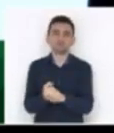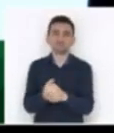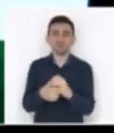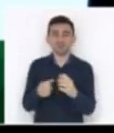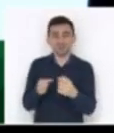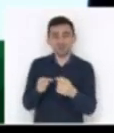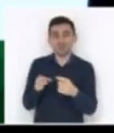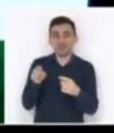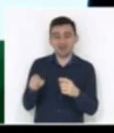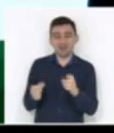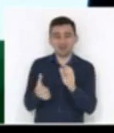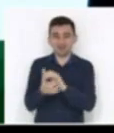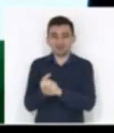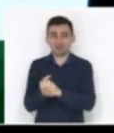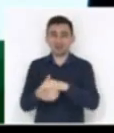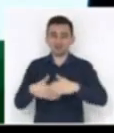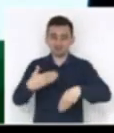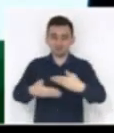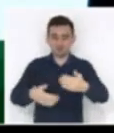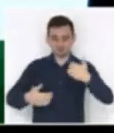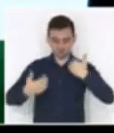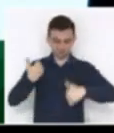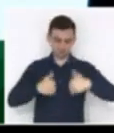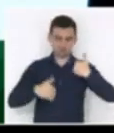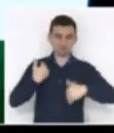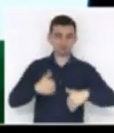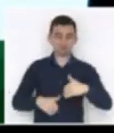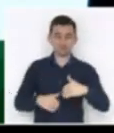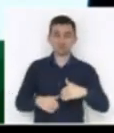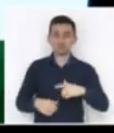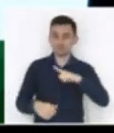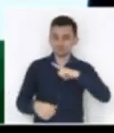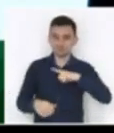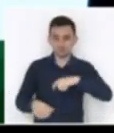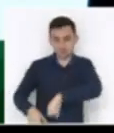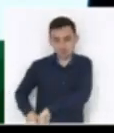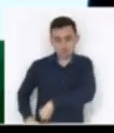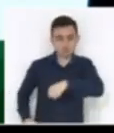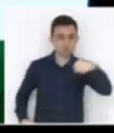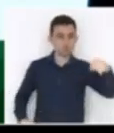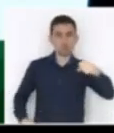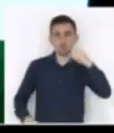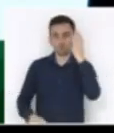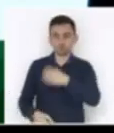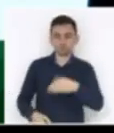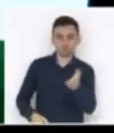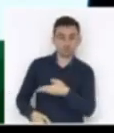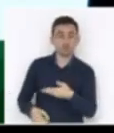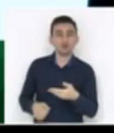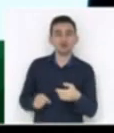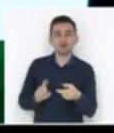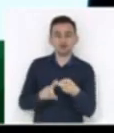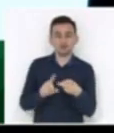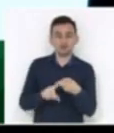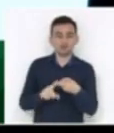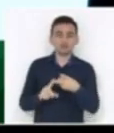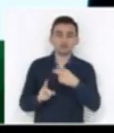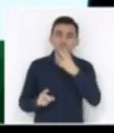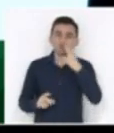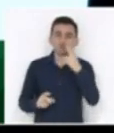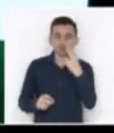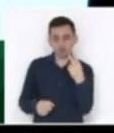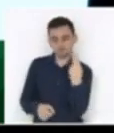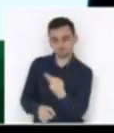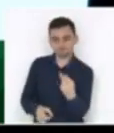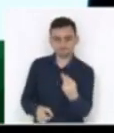ela carrega no corpo, cortes de facão, queimaduras de cigarro e um osso quebrado são